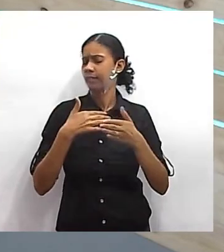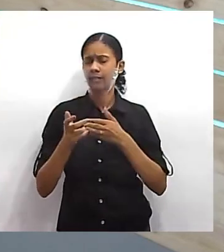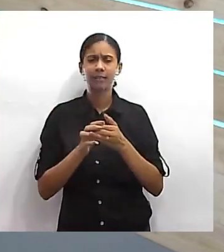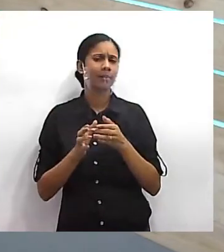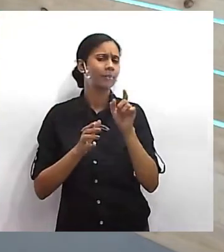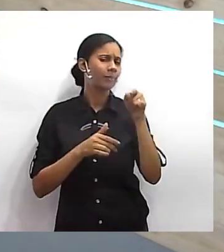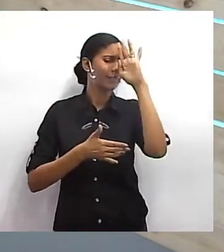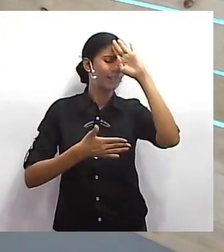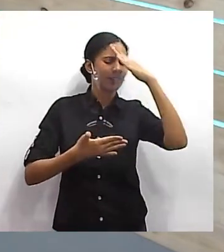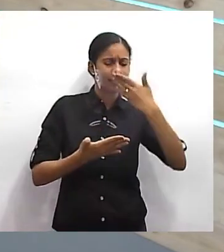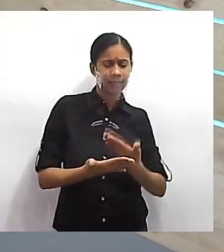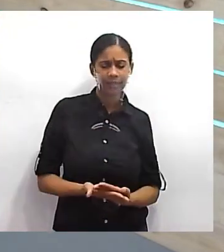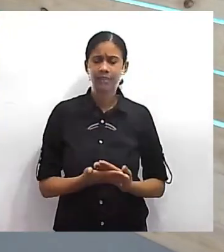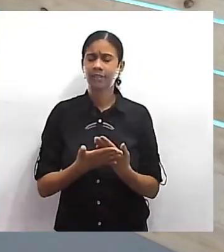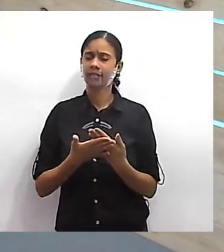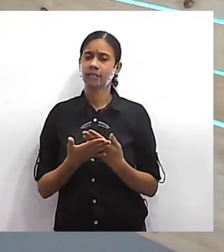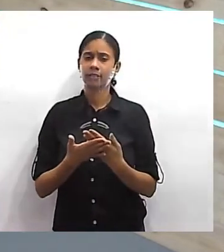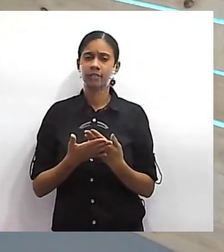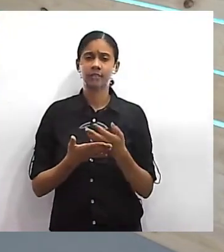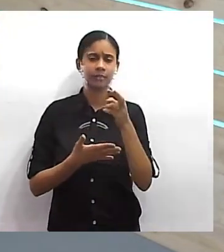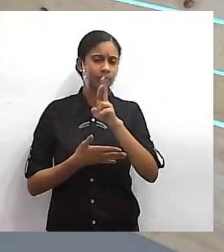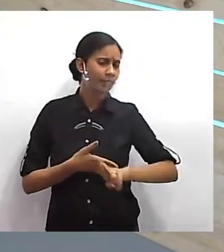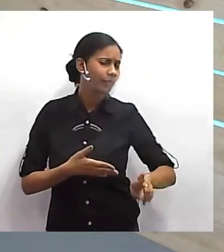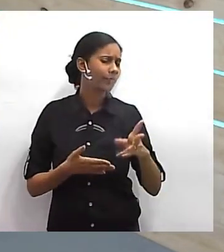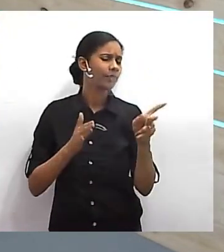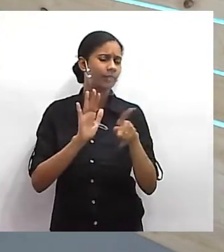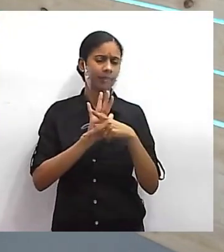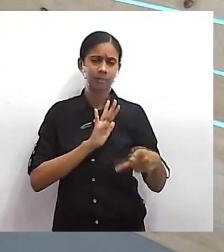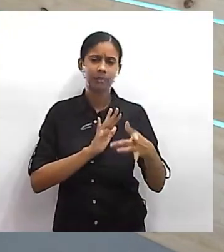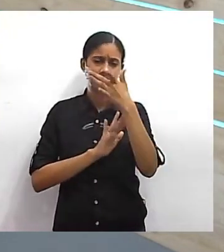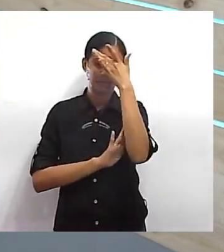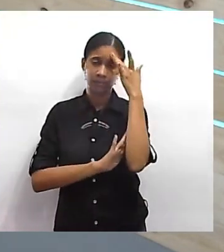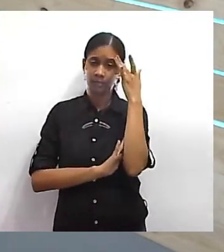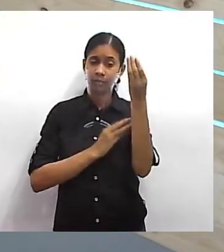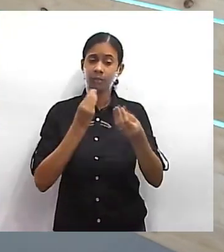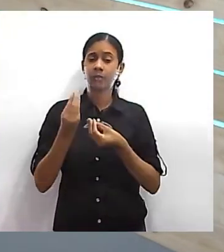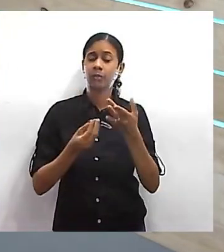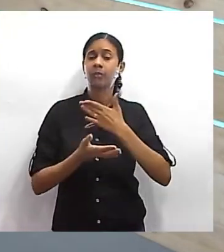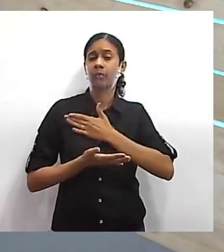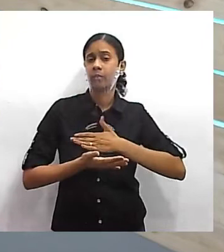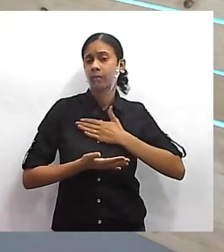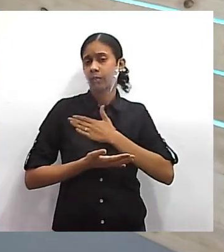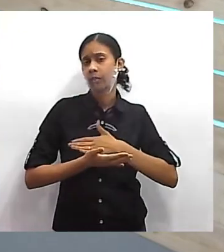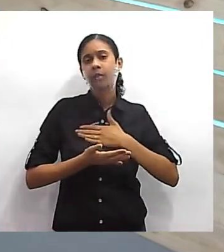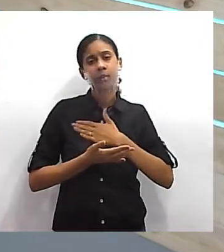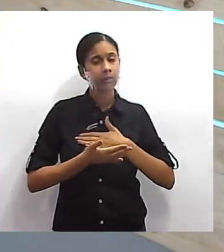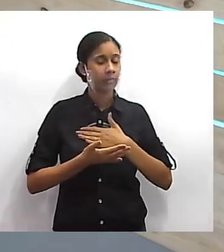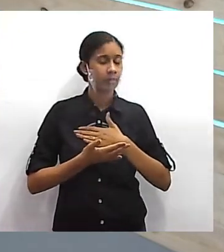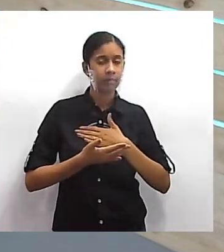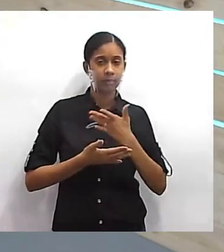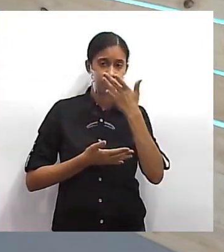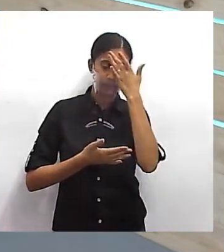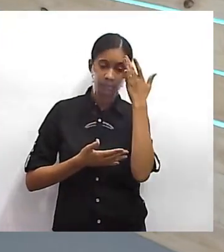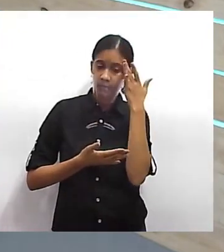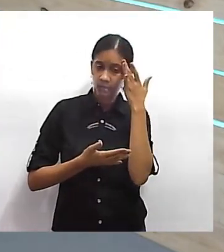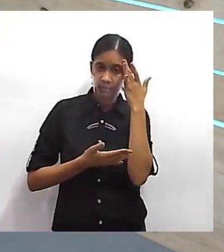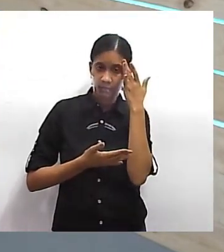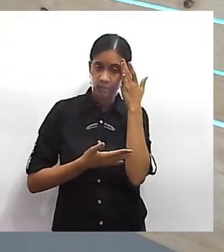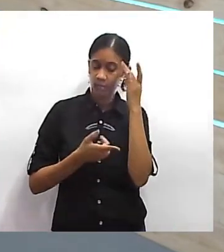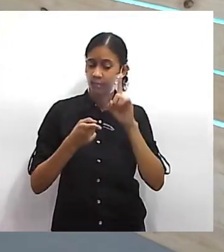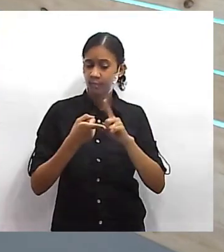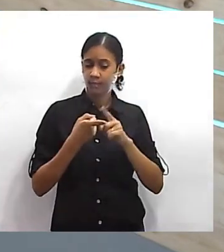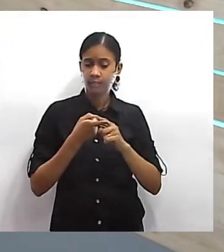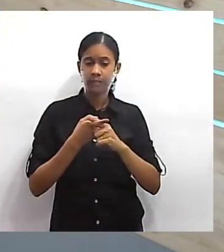credo, de sua religiosidade, sua orientação sexual, a tonalidade da cor da sua pele,